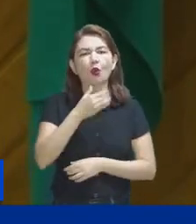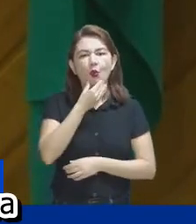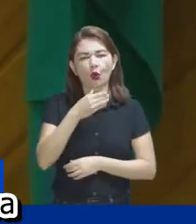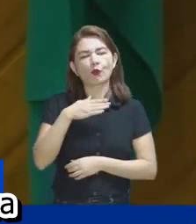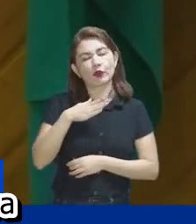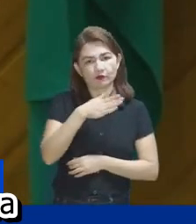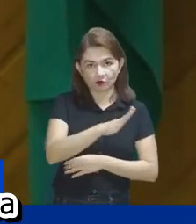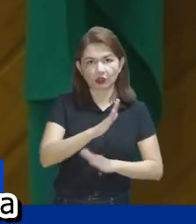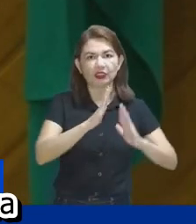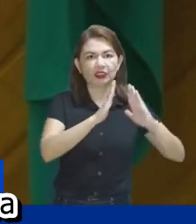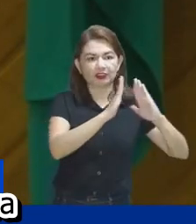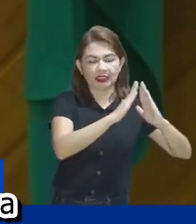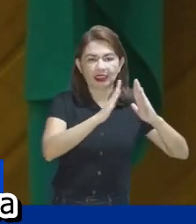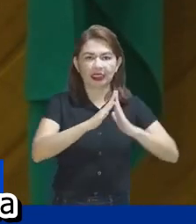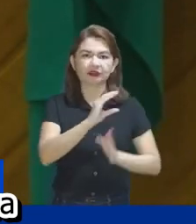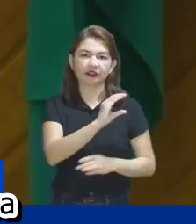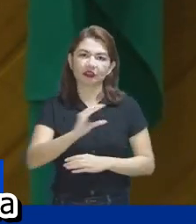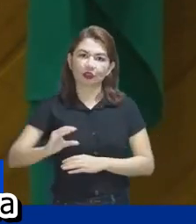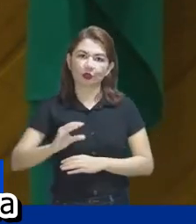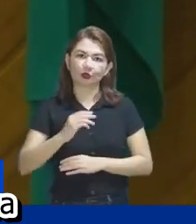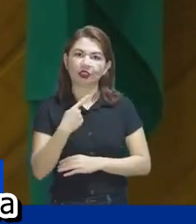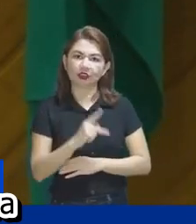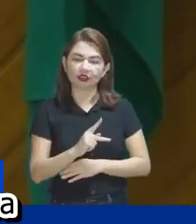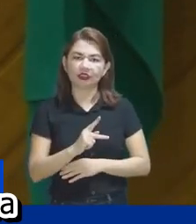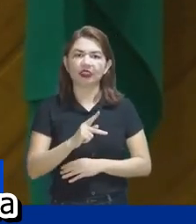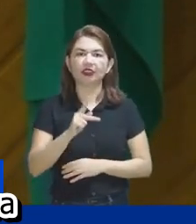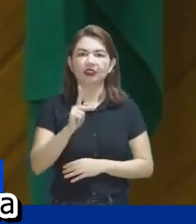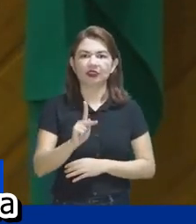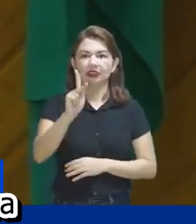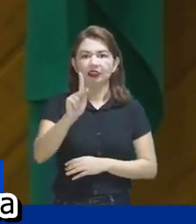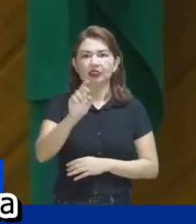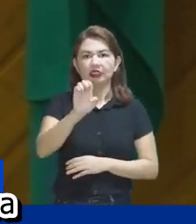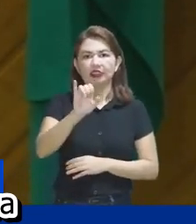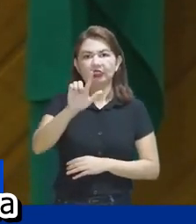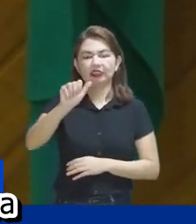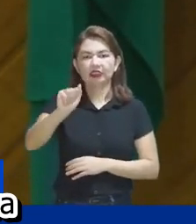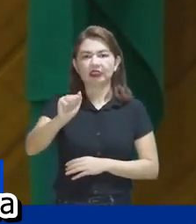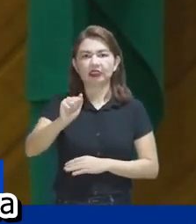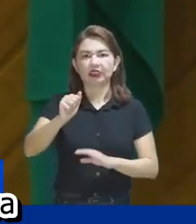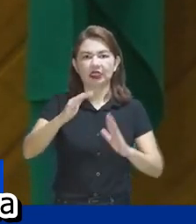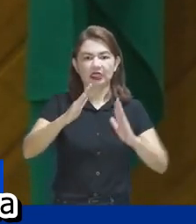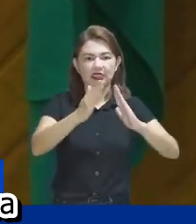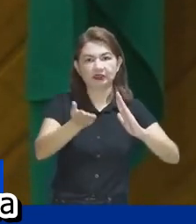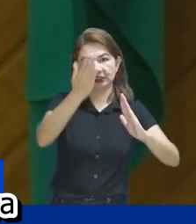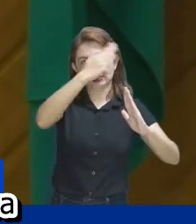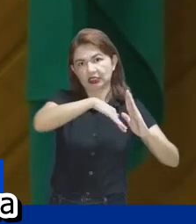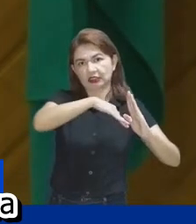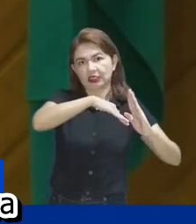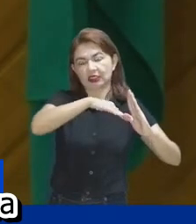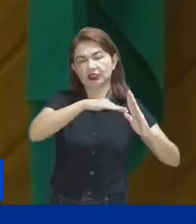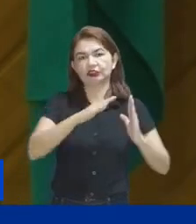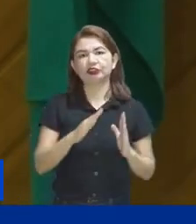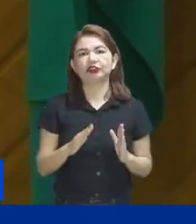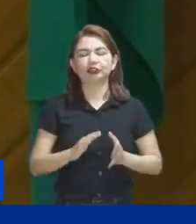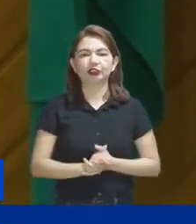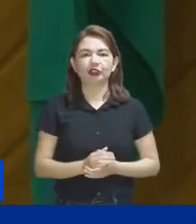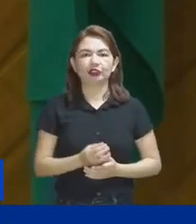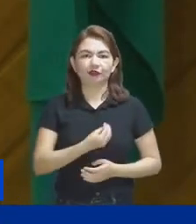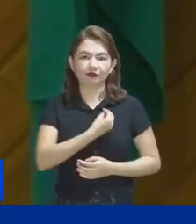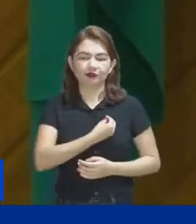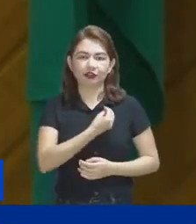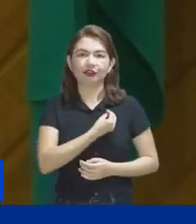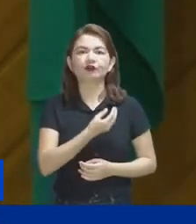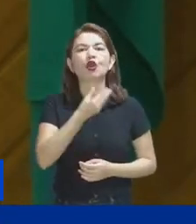também na casa de sua cunhada, Keila Amaral, que mora nos fundos da casa em outro cômodo, que o